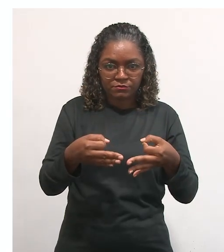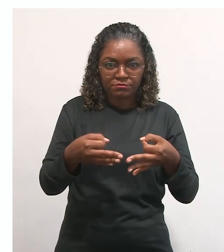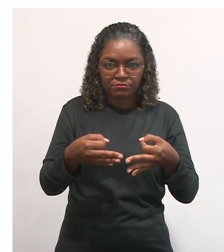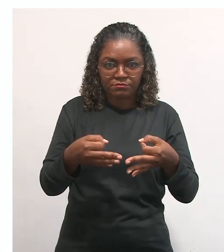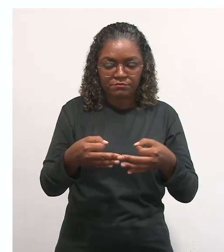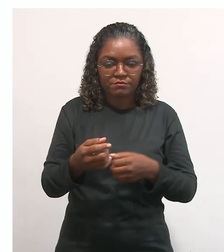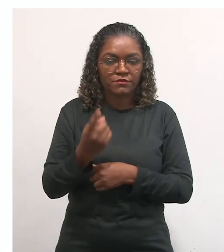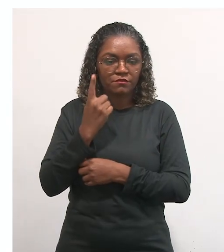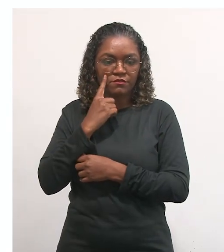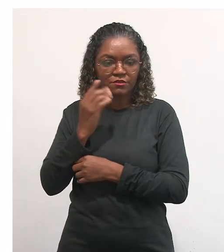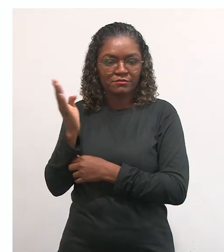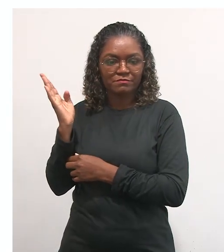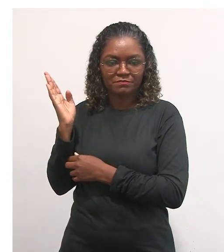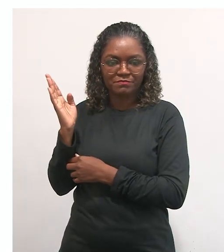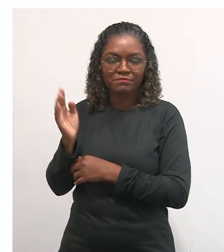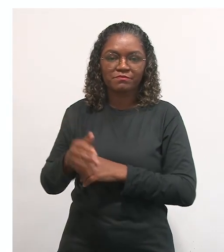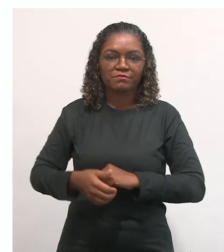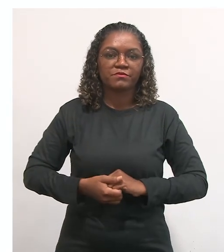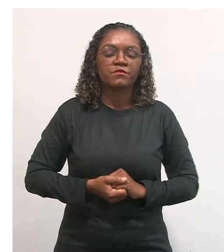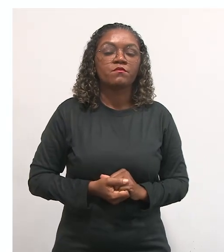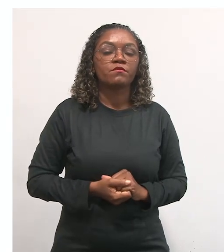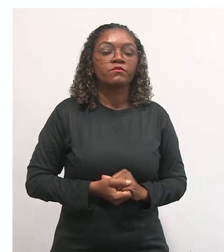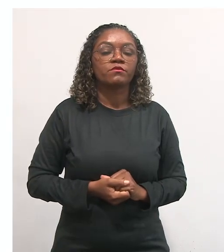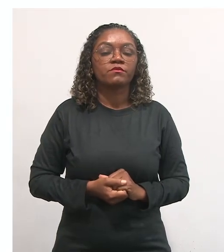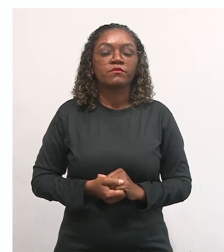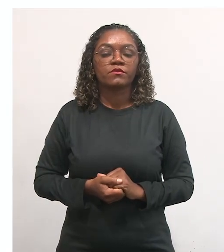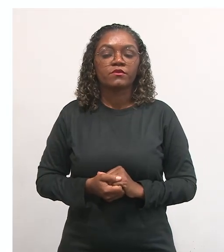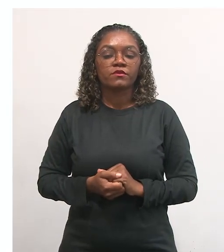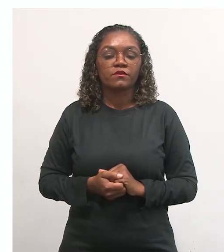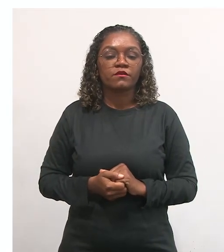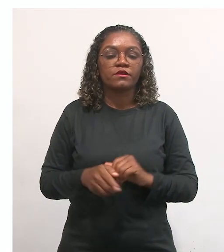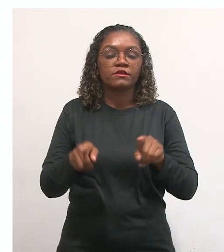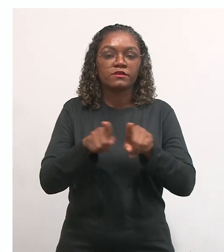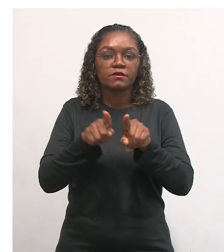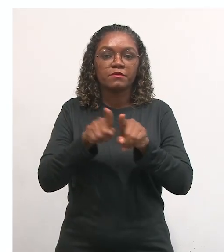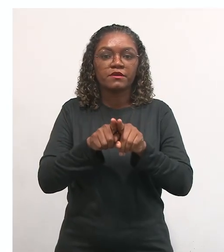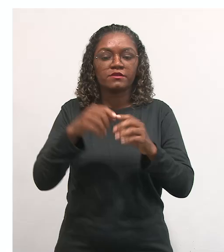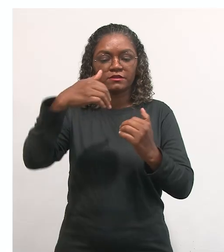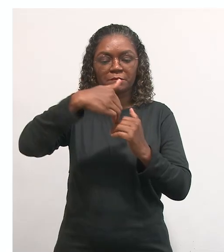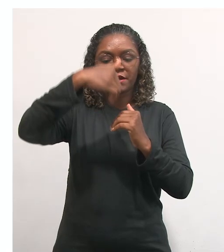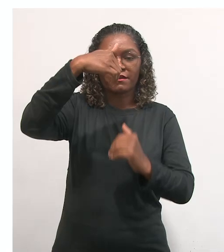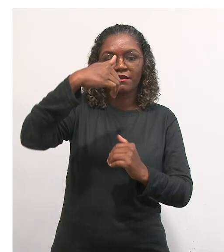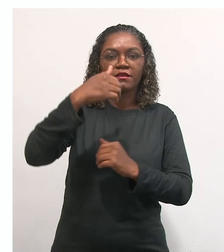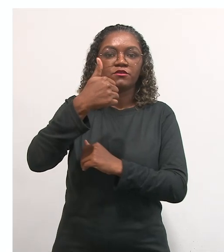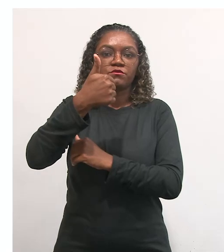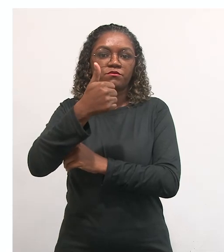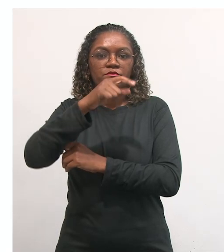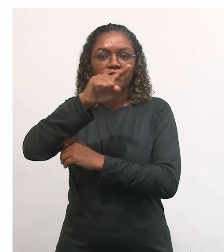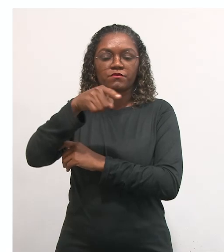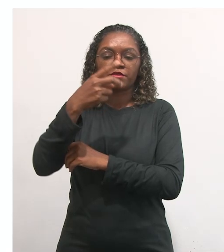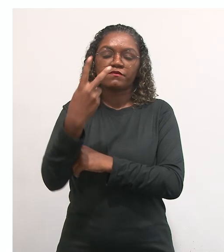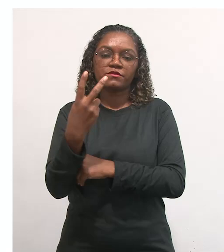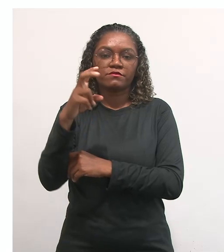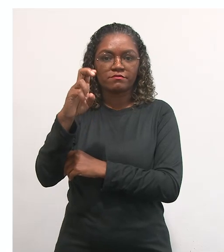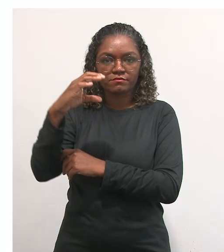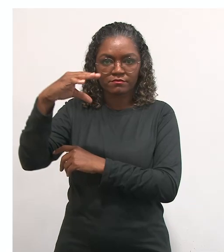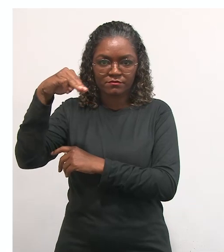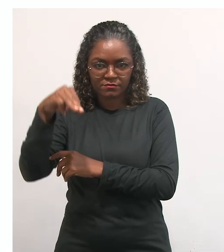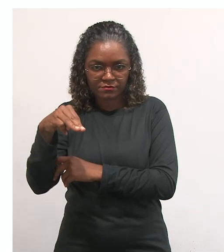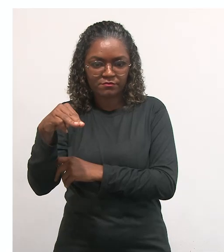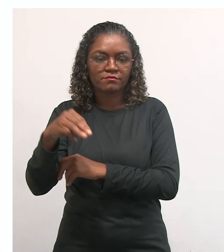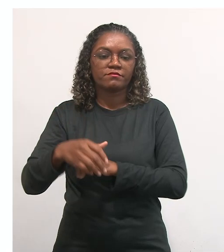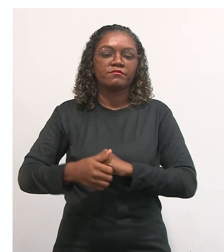justificada tá vendo aqui ele alinhadinho né com entrada de parágrafos de um aqui ó 1225 aqui